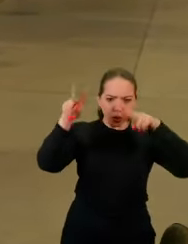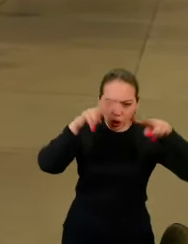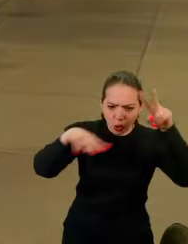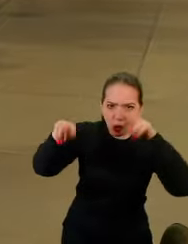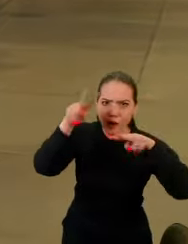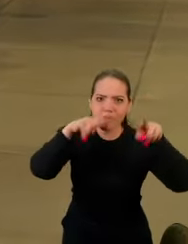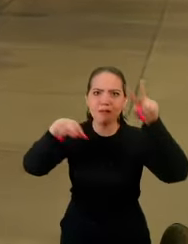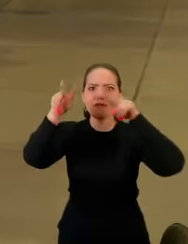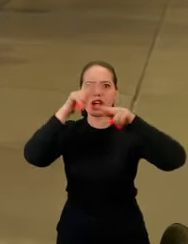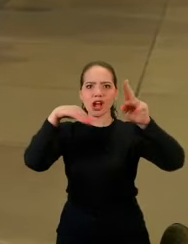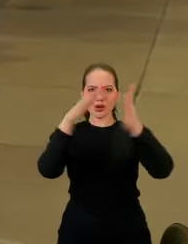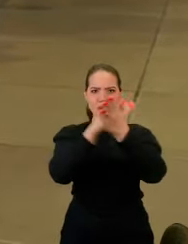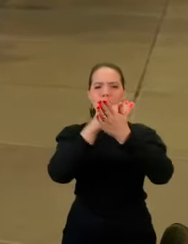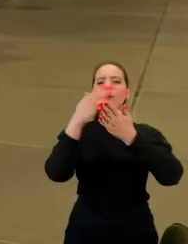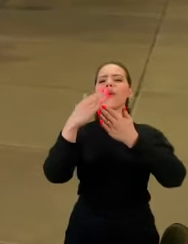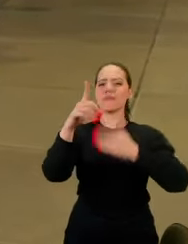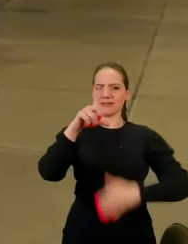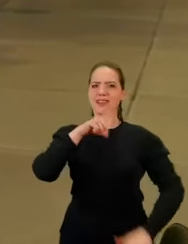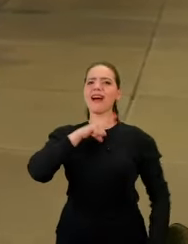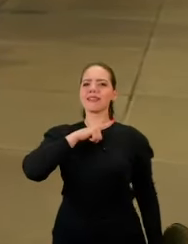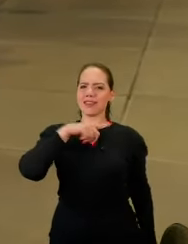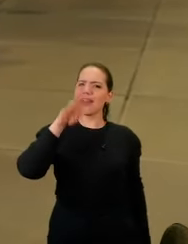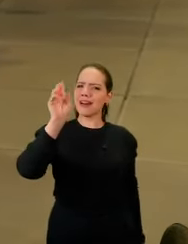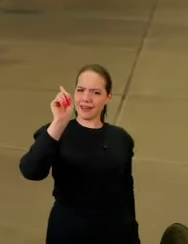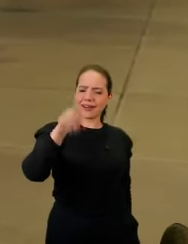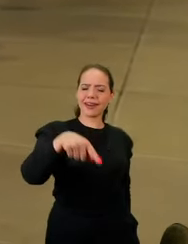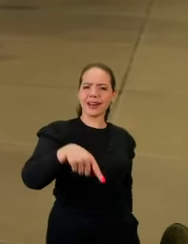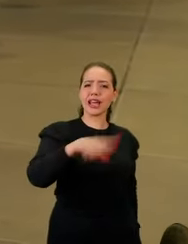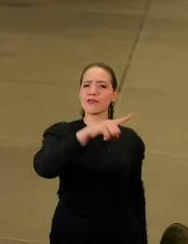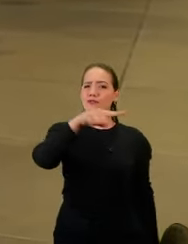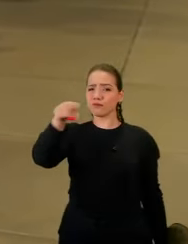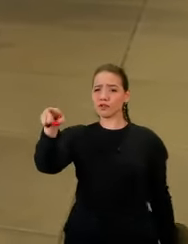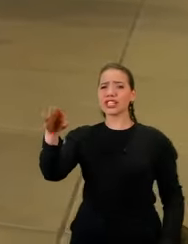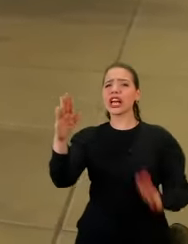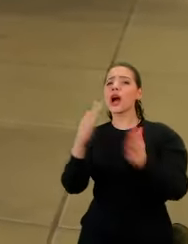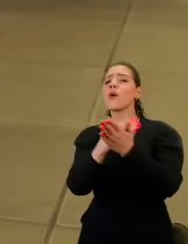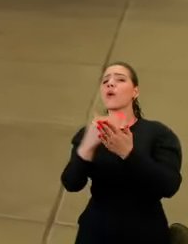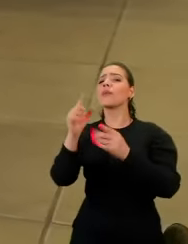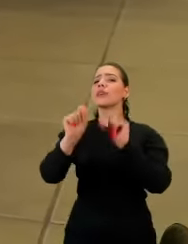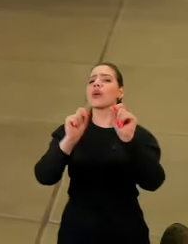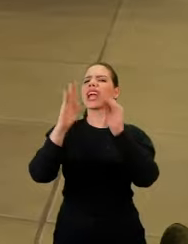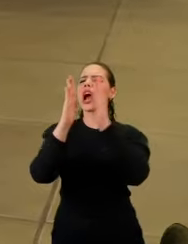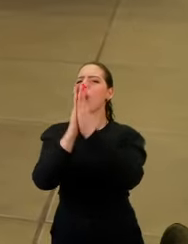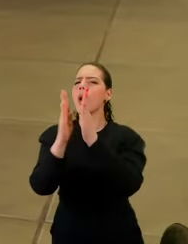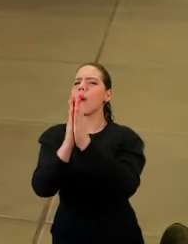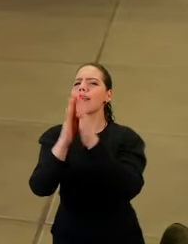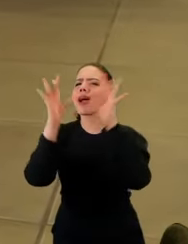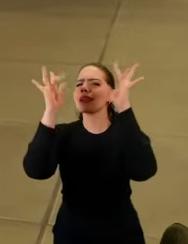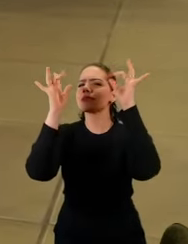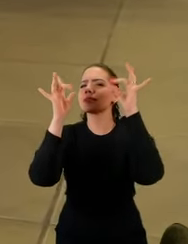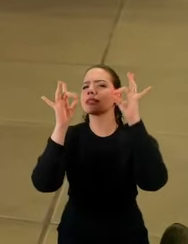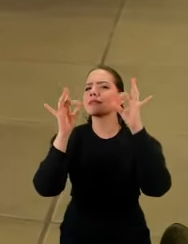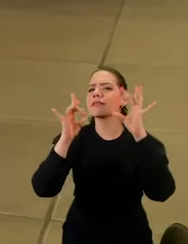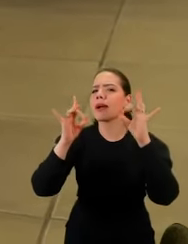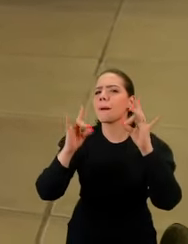vendo. E a partir, vocês vão começar a interceder e orar estrategicamente,